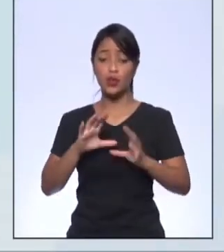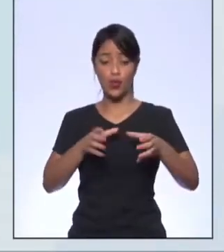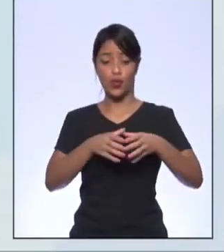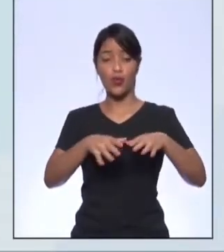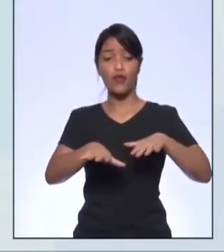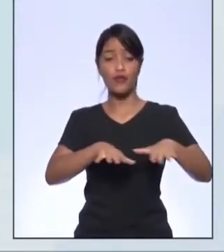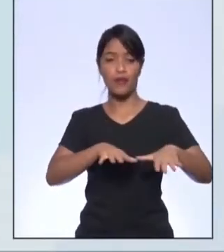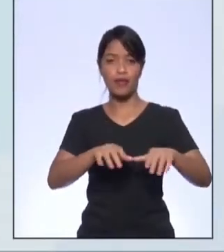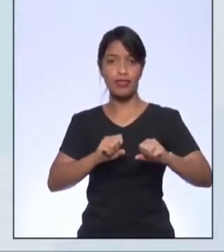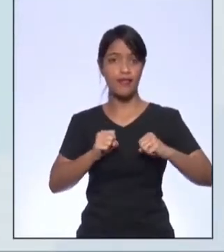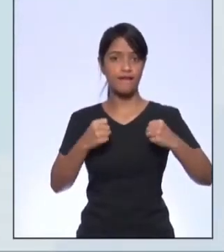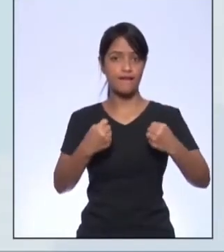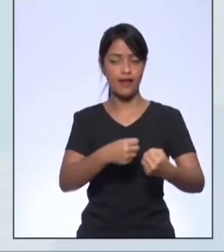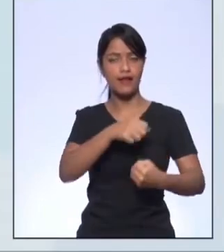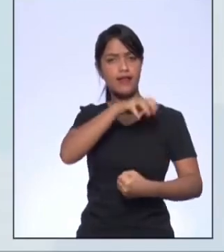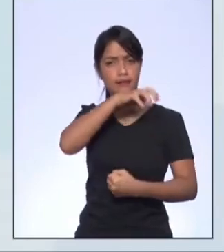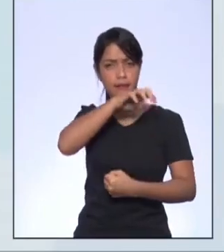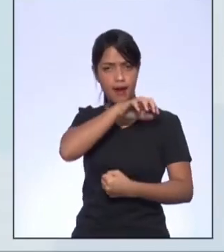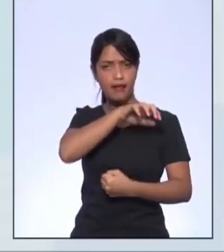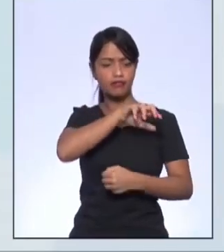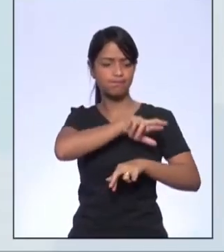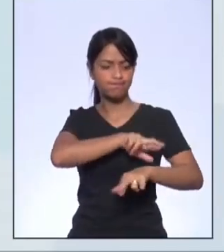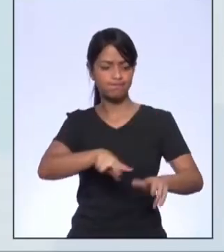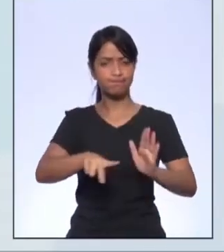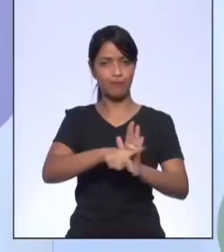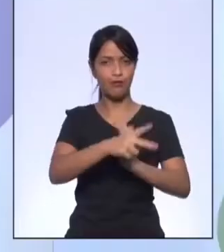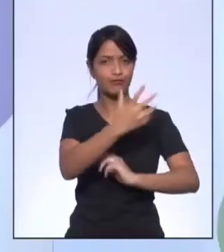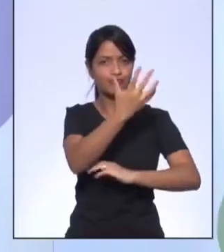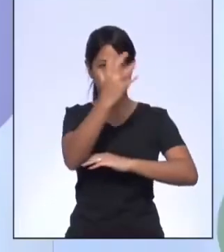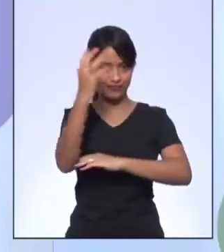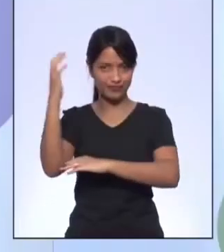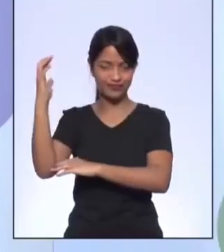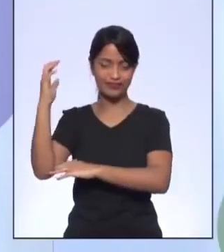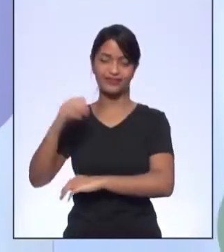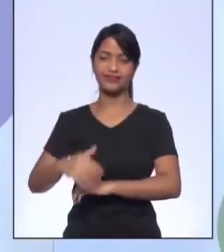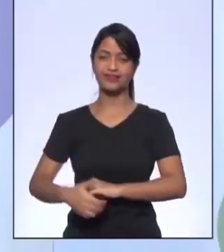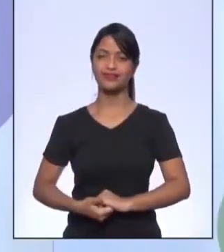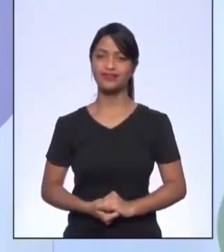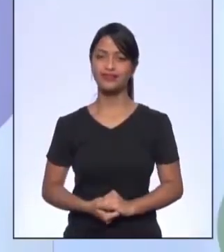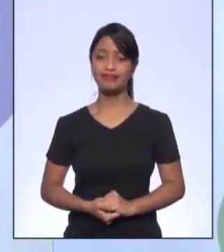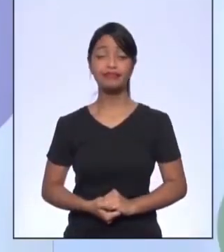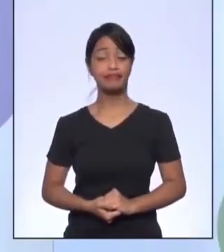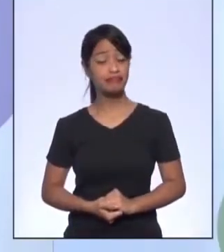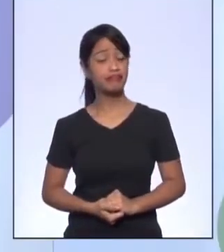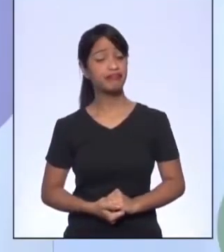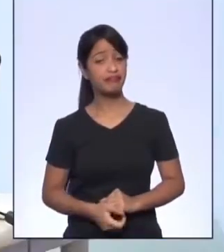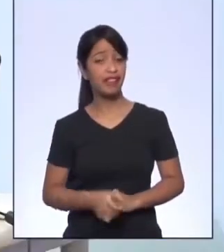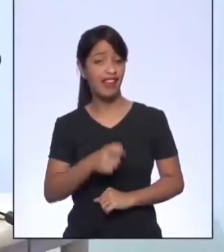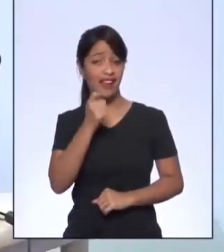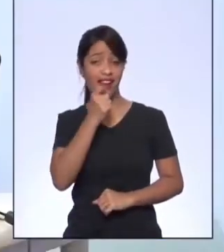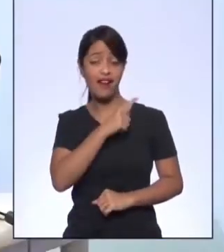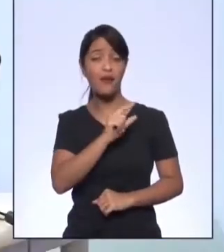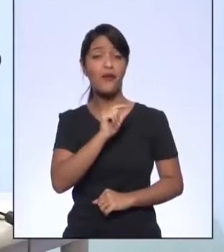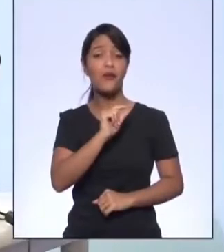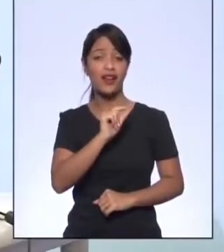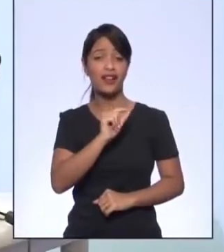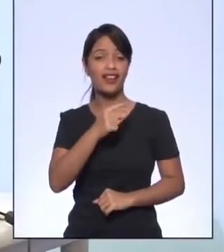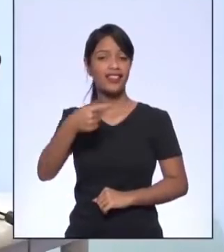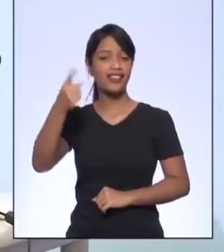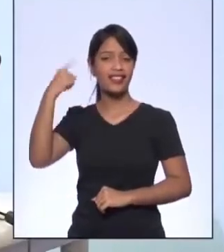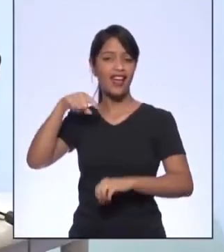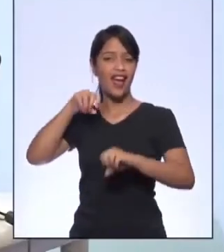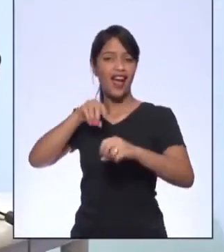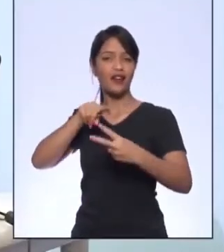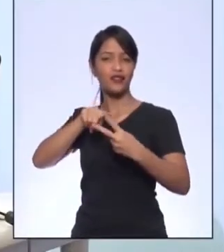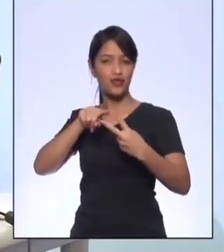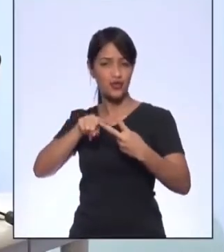em defesa dos animais silvestres. É engraçado que dá para fazer até um link com as 2 aulas anteriores, né,